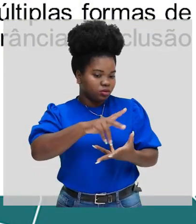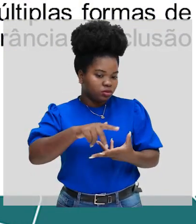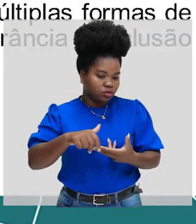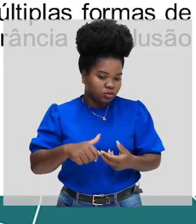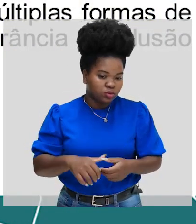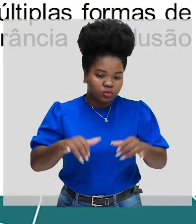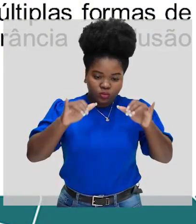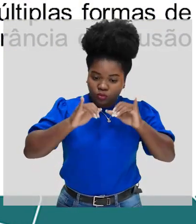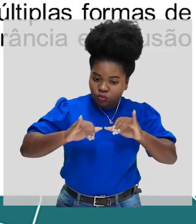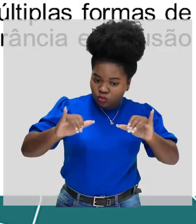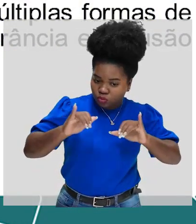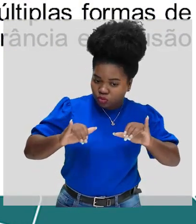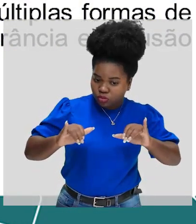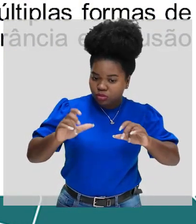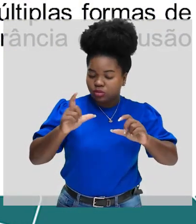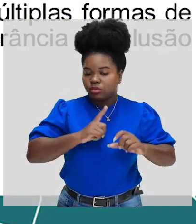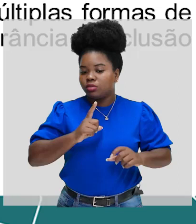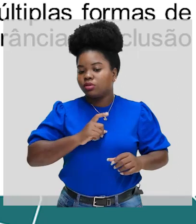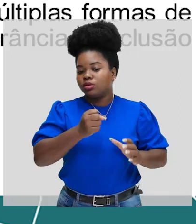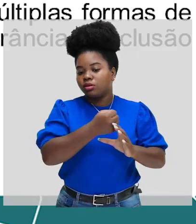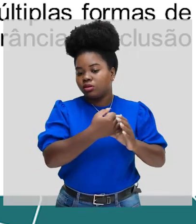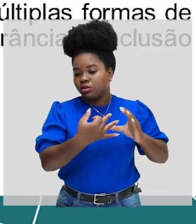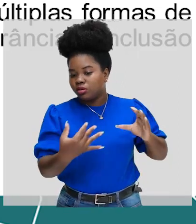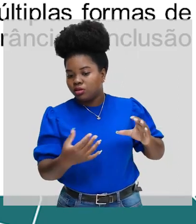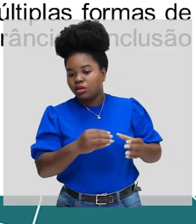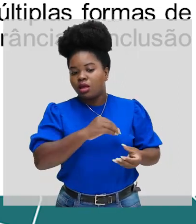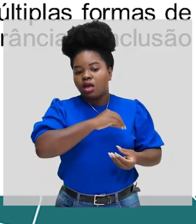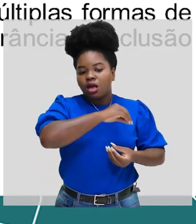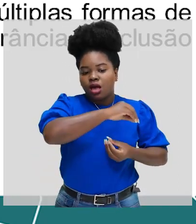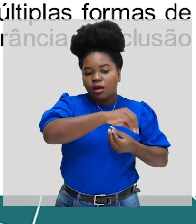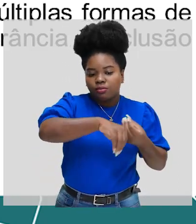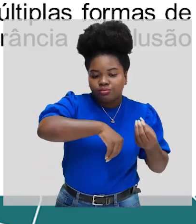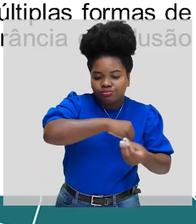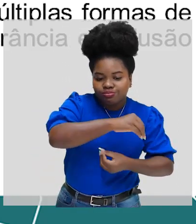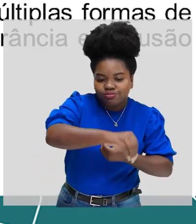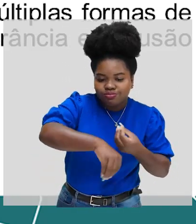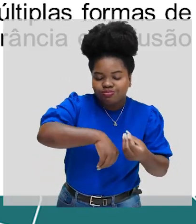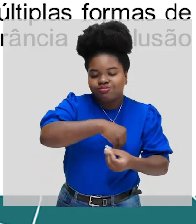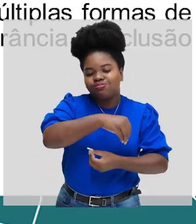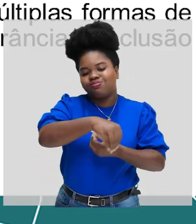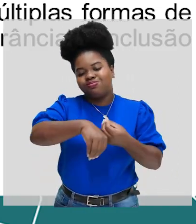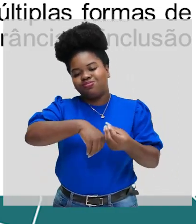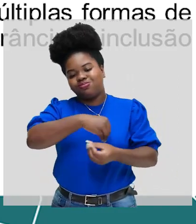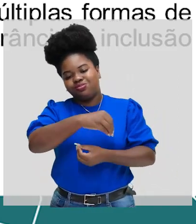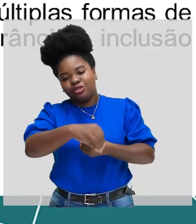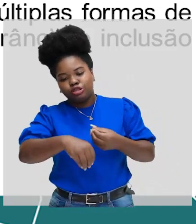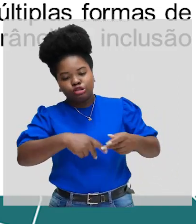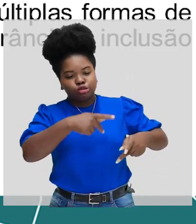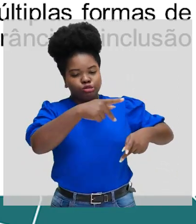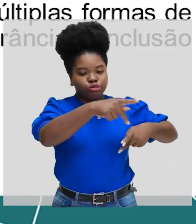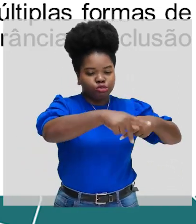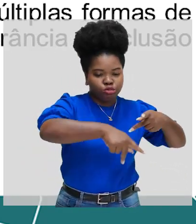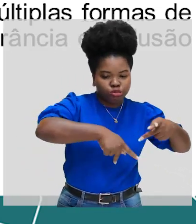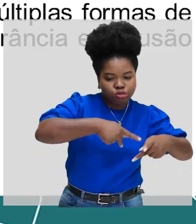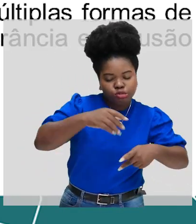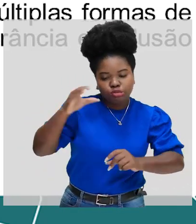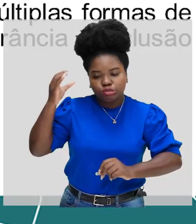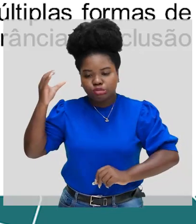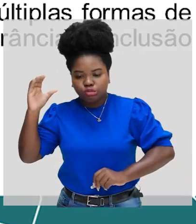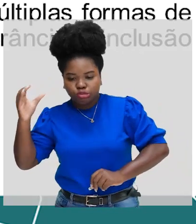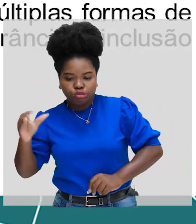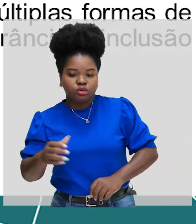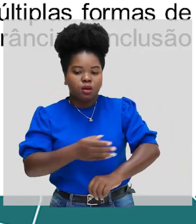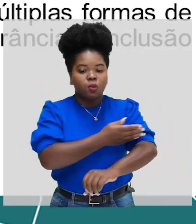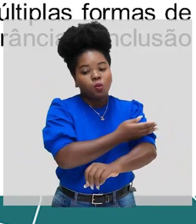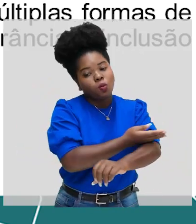ela tem como característica a mistura, entre aspas, crescente de povos, culturas e